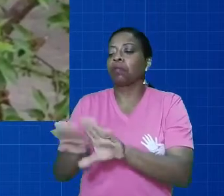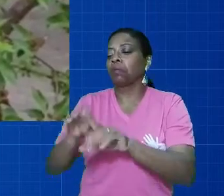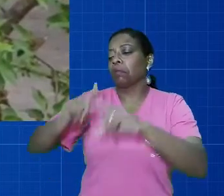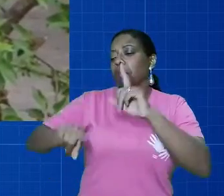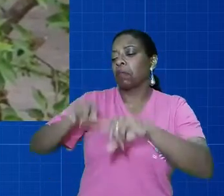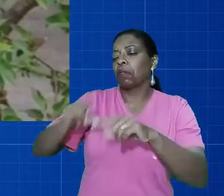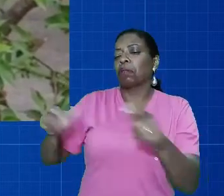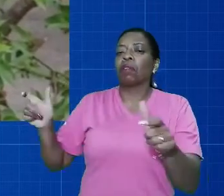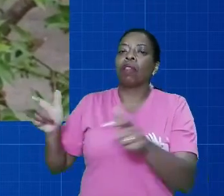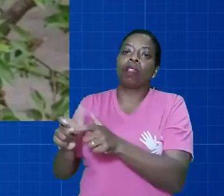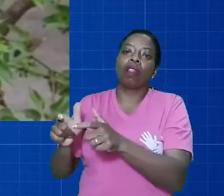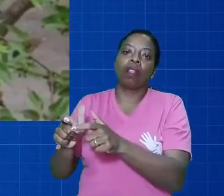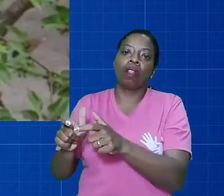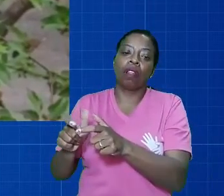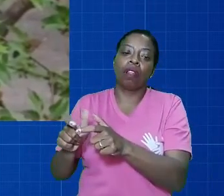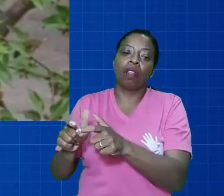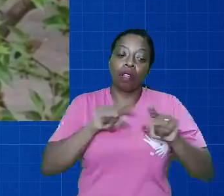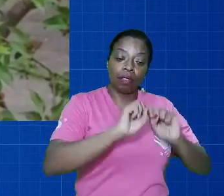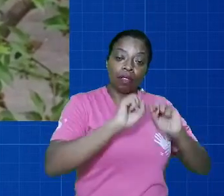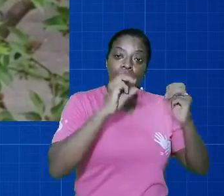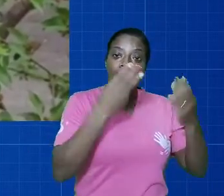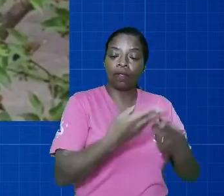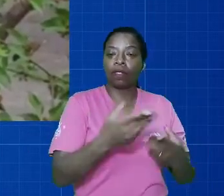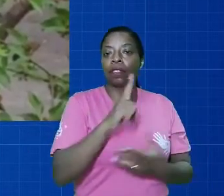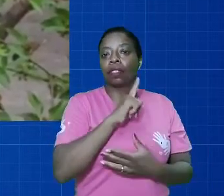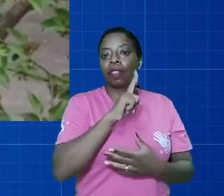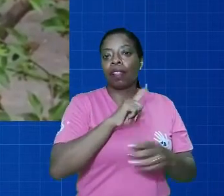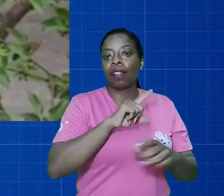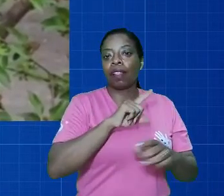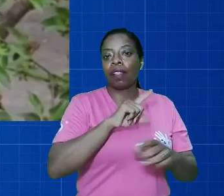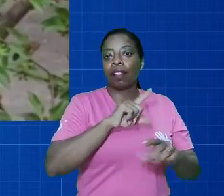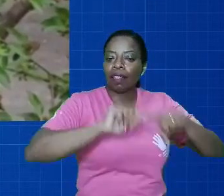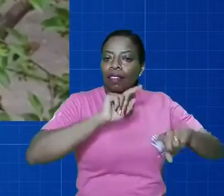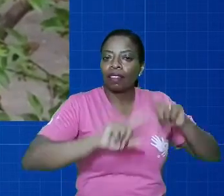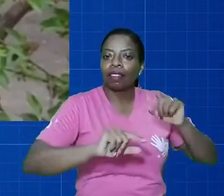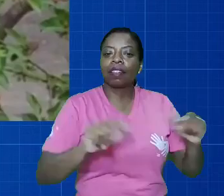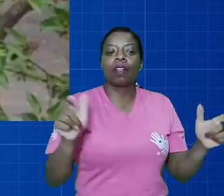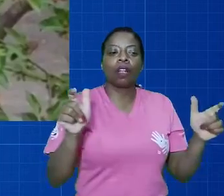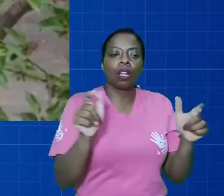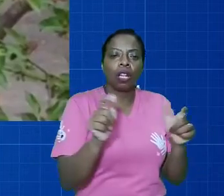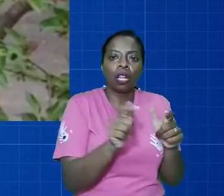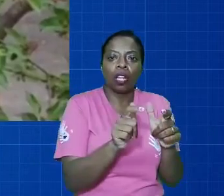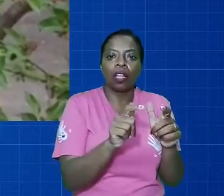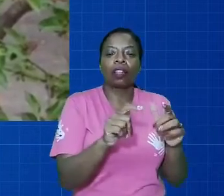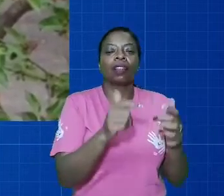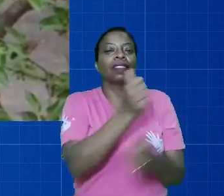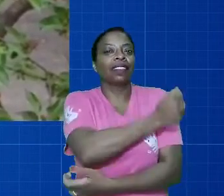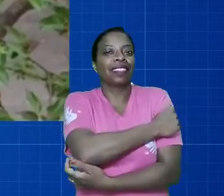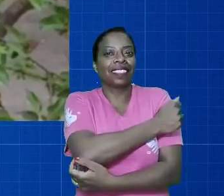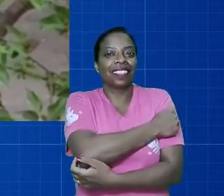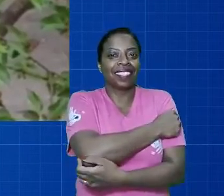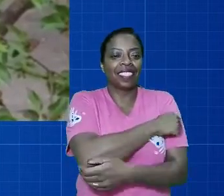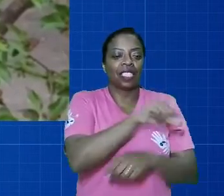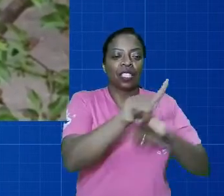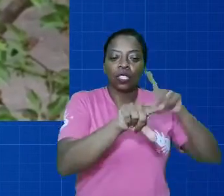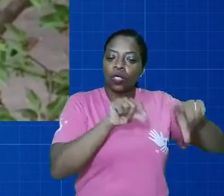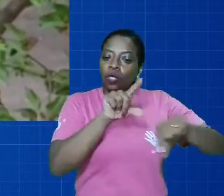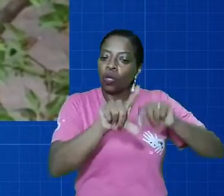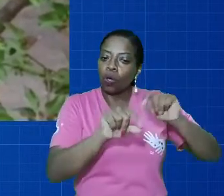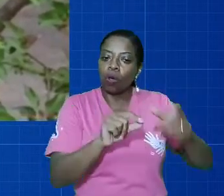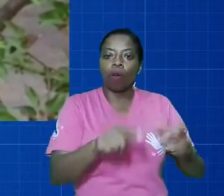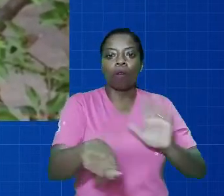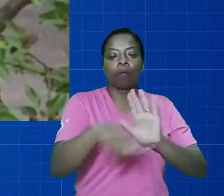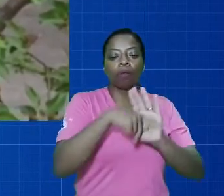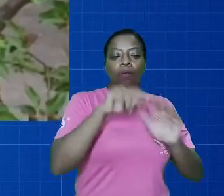a gente tem um grupo menor de alunos, eles estão ali, eles escolhem estar ali. A possibilidade de materiais é